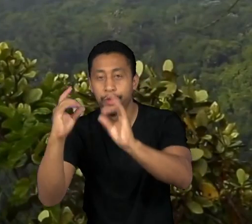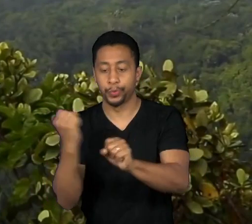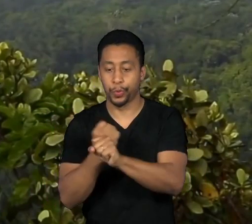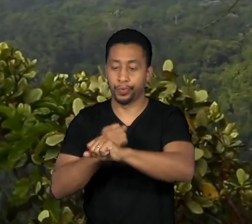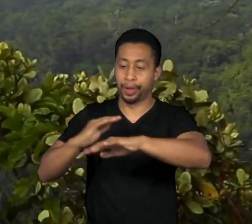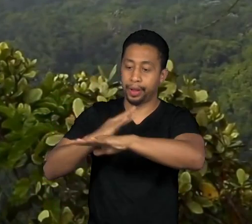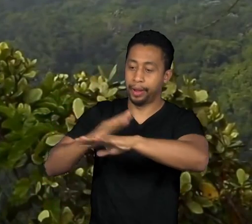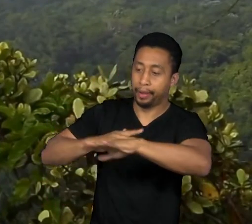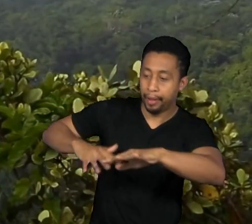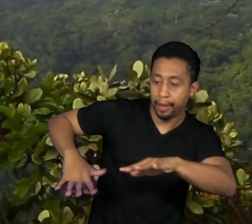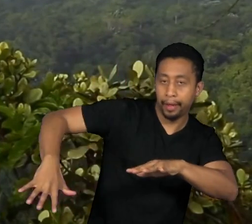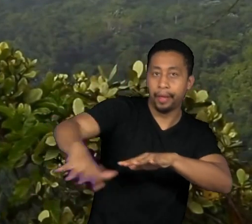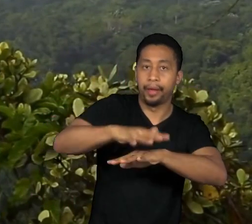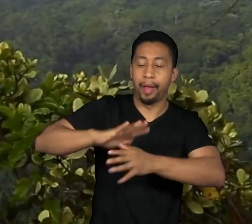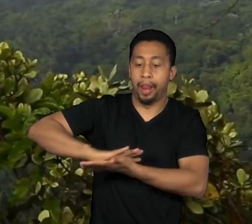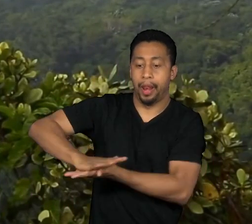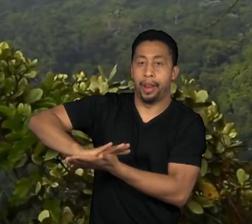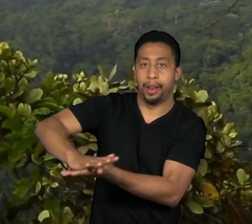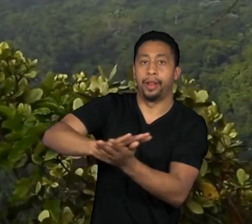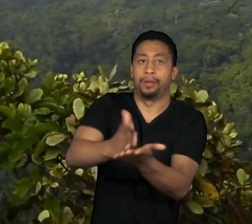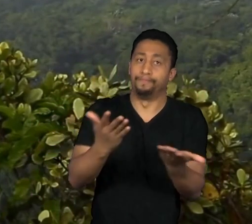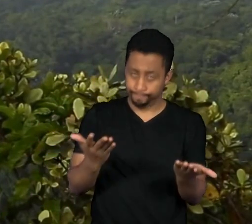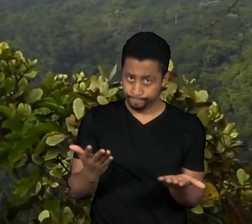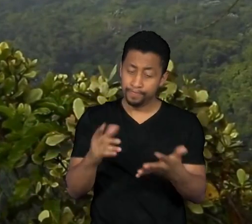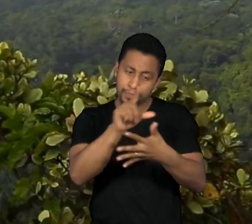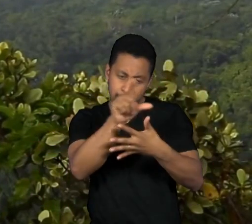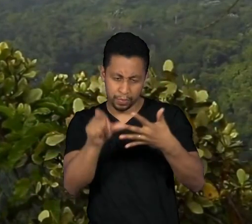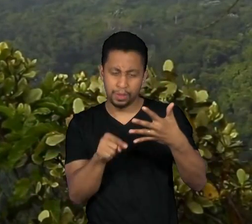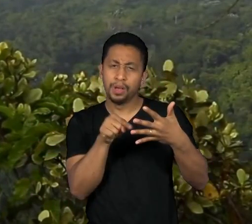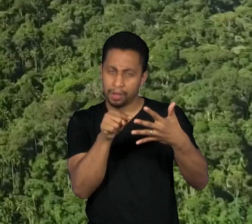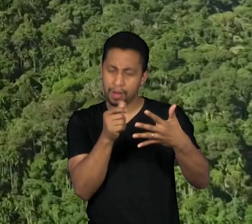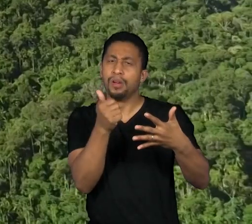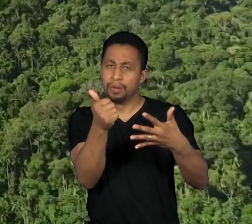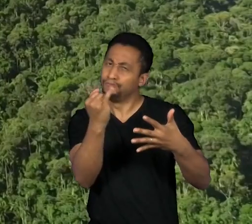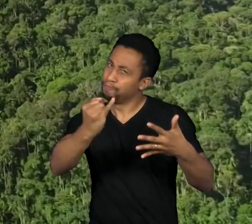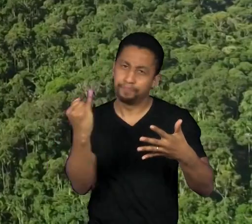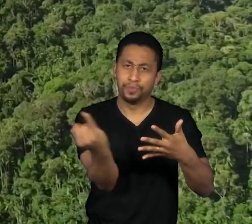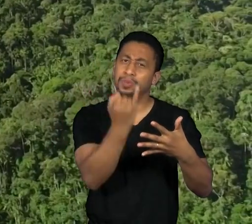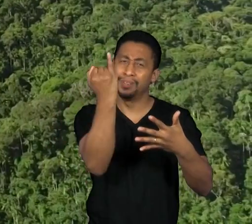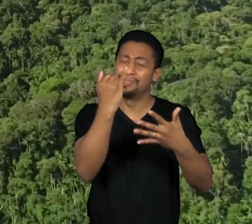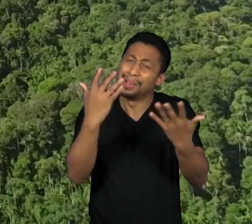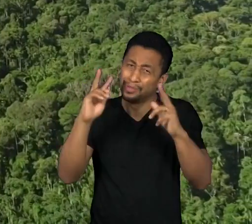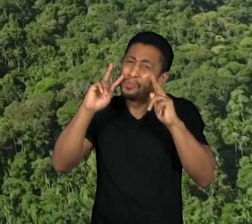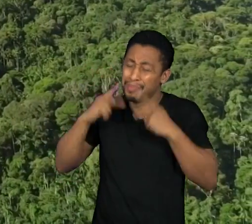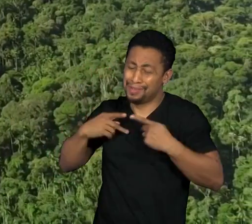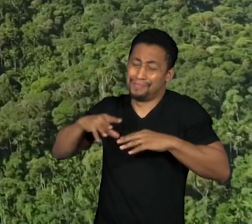muito rica, com muitas espécies endêmicas e, ao mesmo tempo, muito ocupada pelo ser humano.